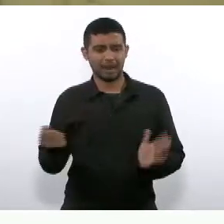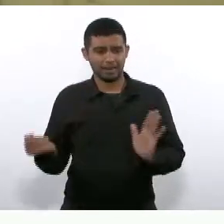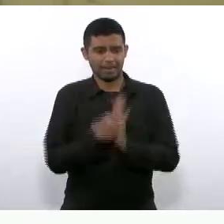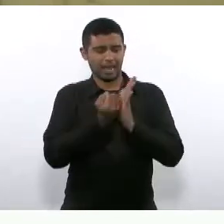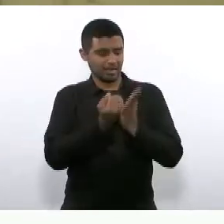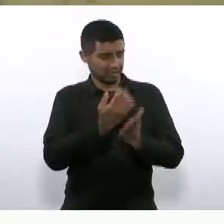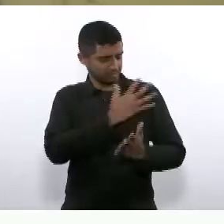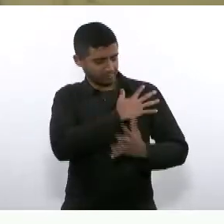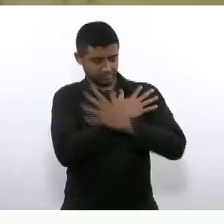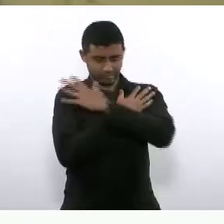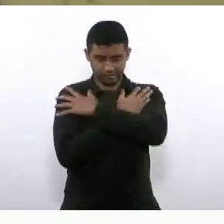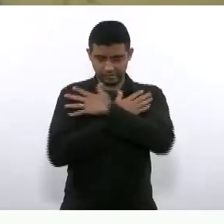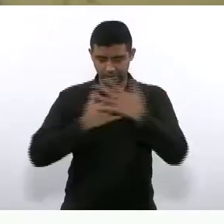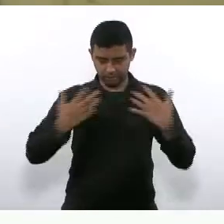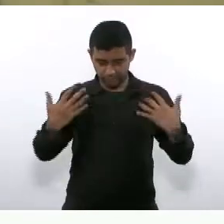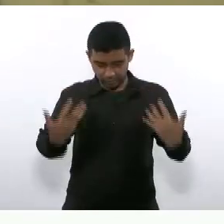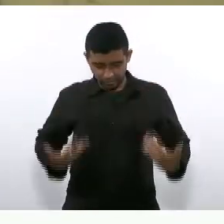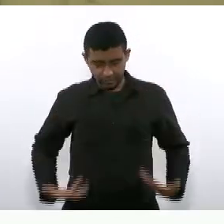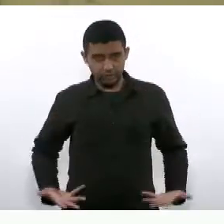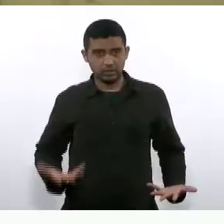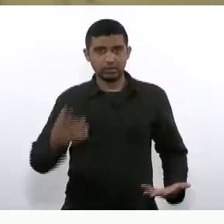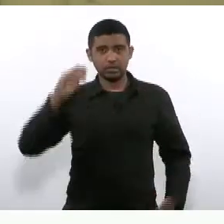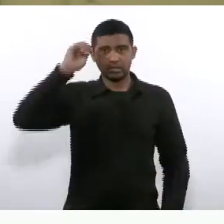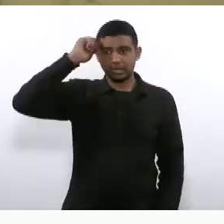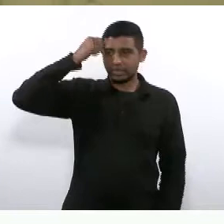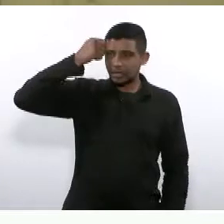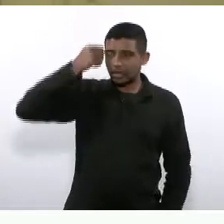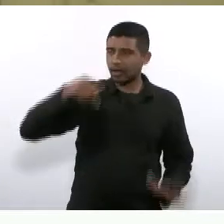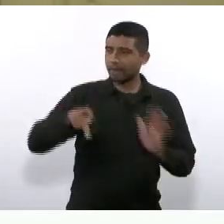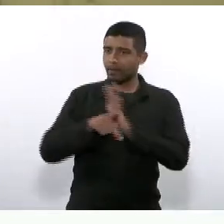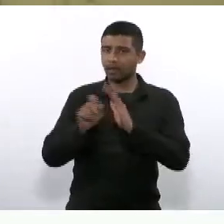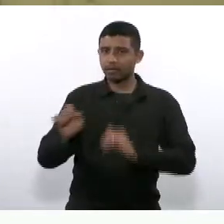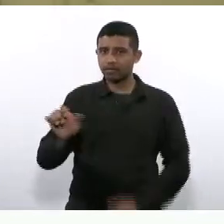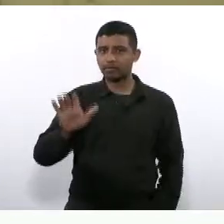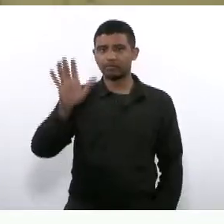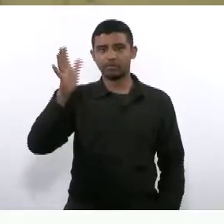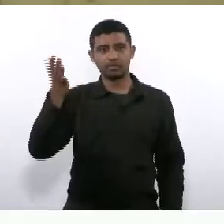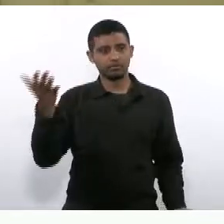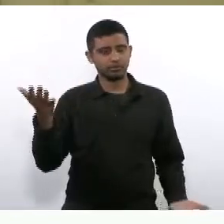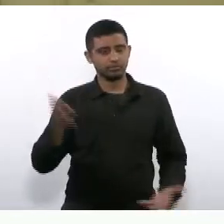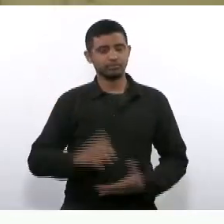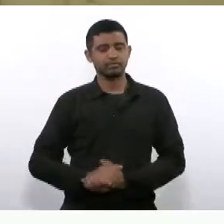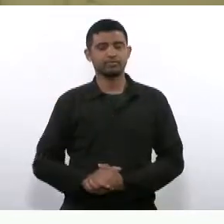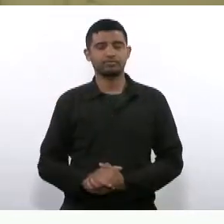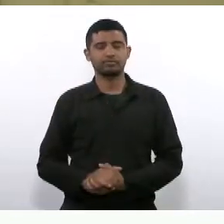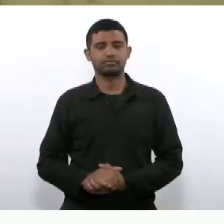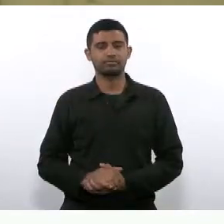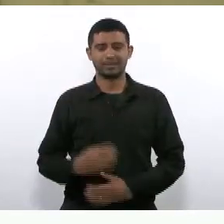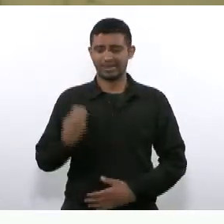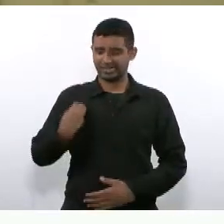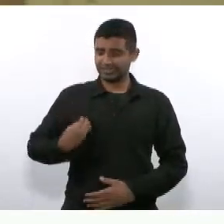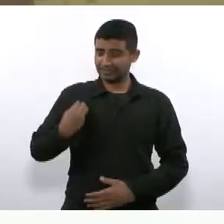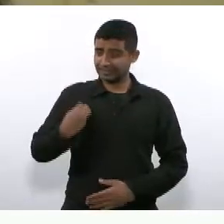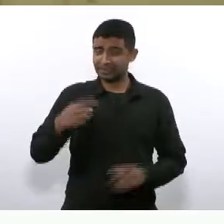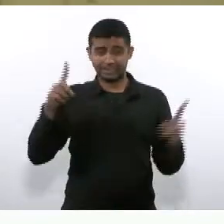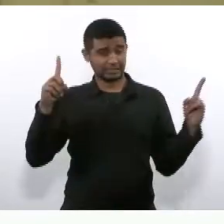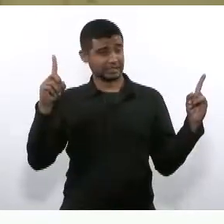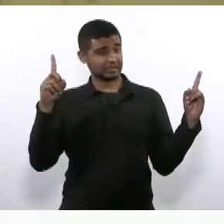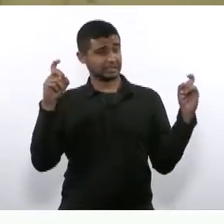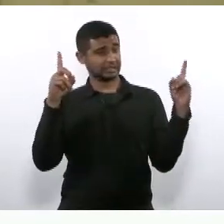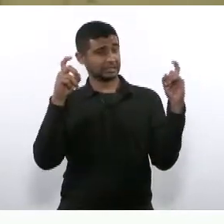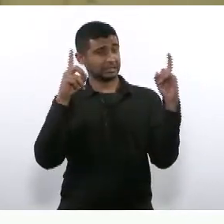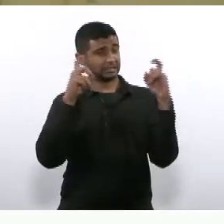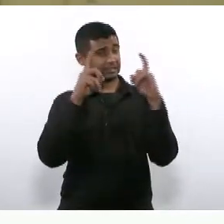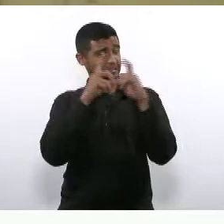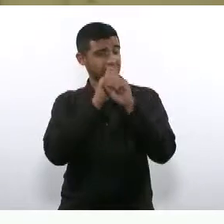minha pessoa, negras, periféricas, de uma vida precarizada em todos os